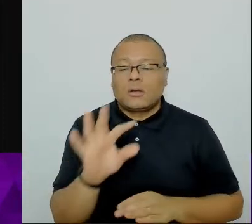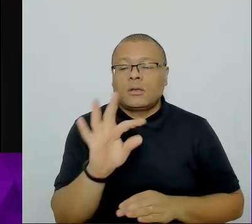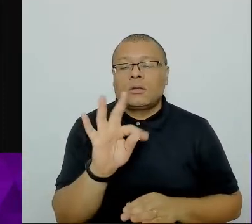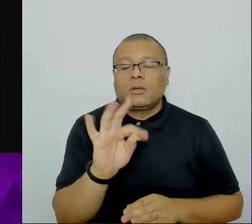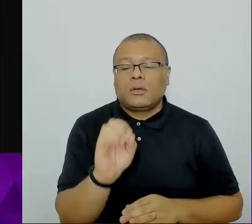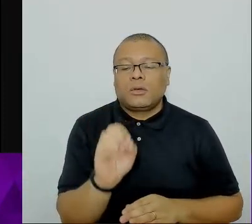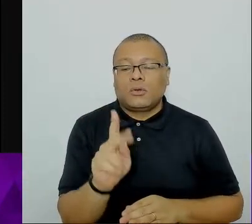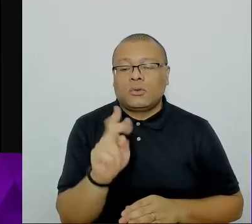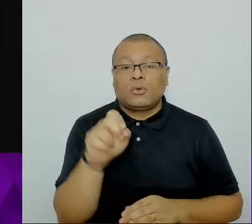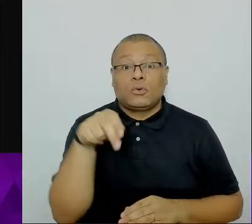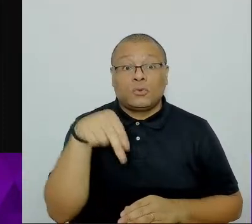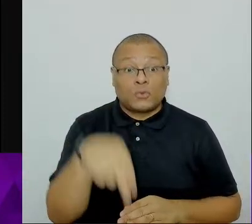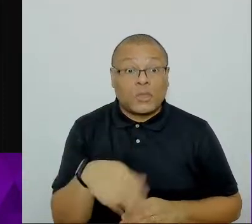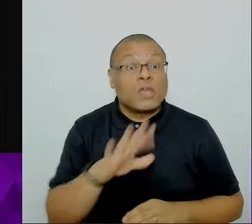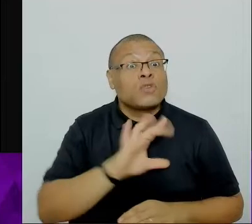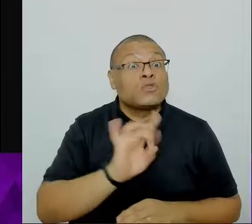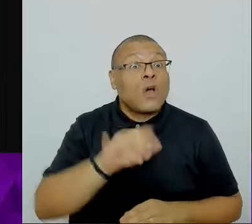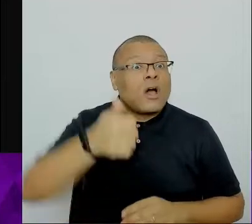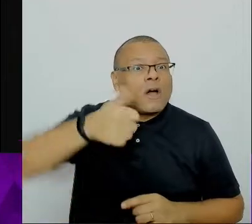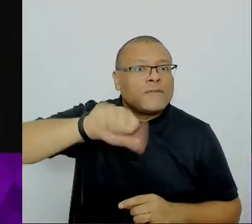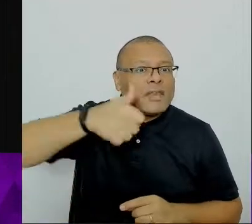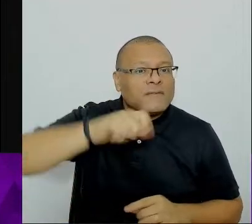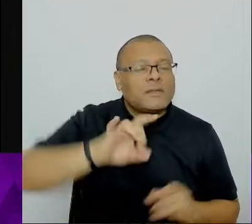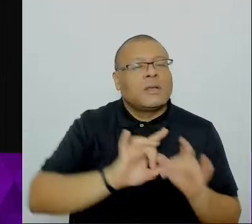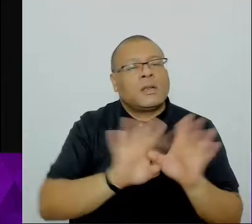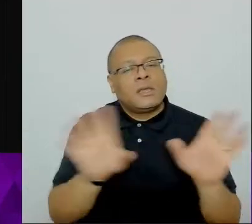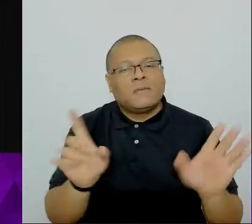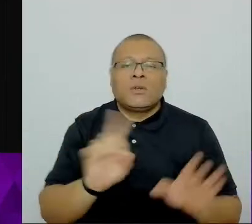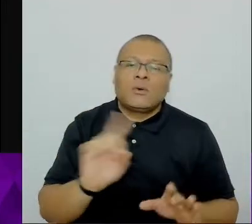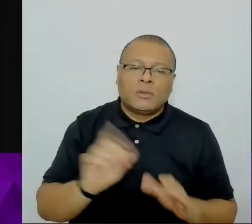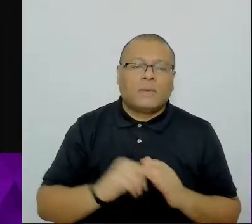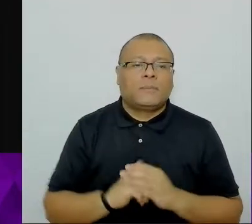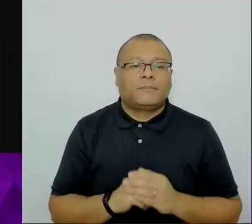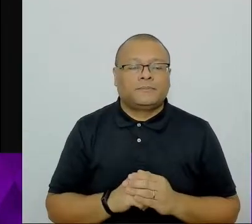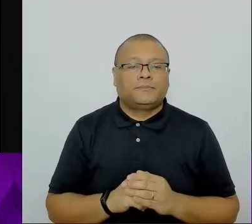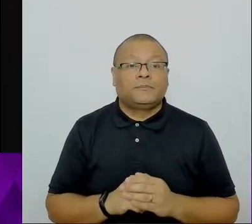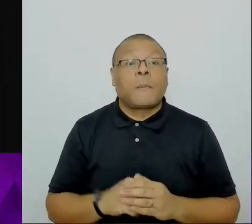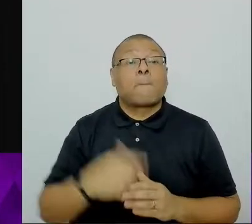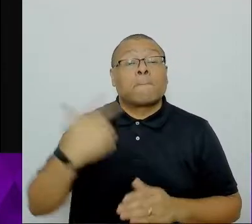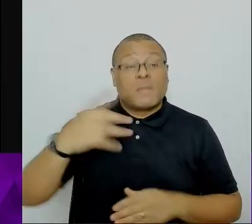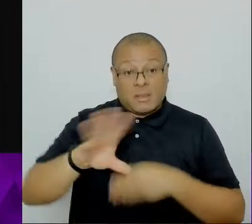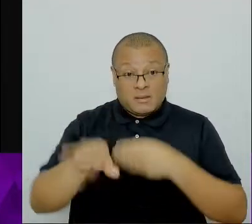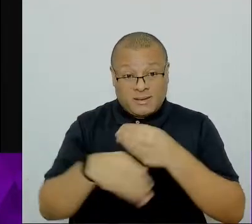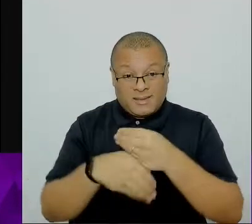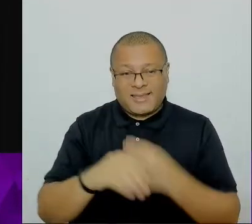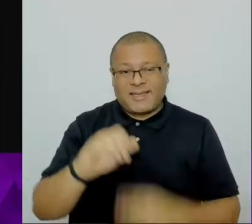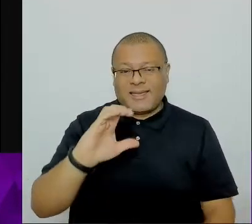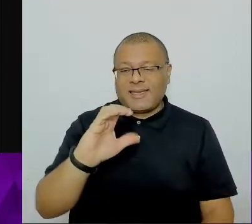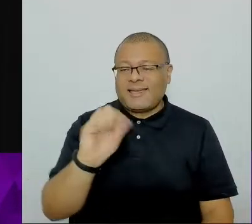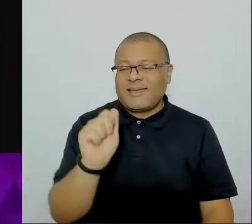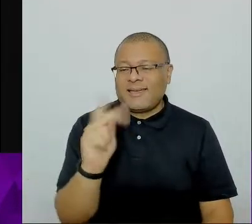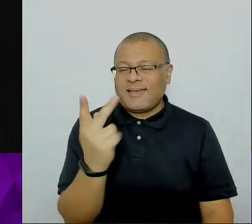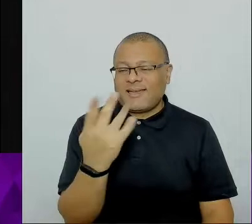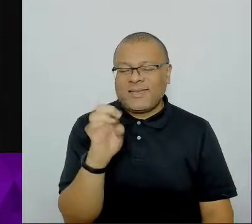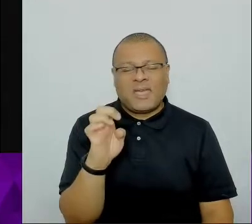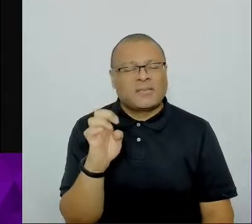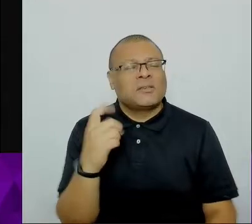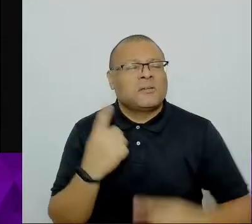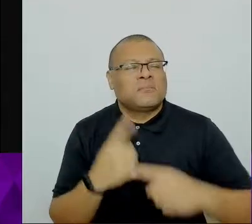para autenticação e autorização. A API, ela precisa implementar cache. Por quê? Cache é uma